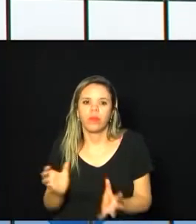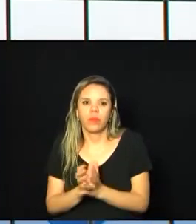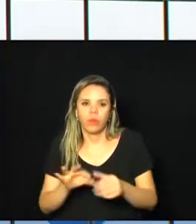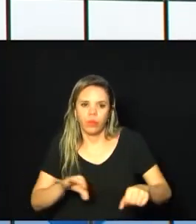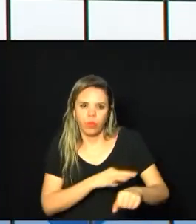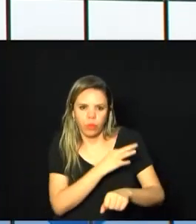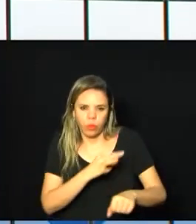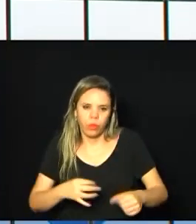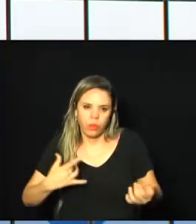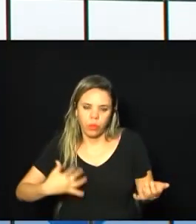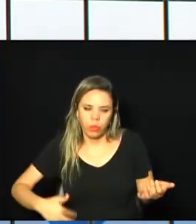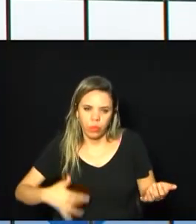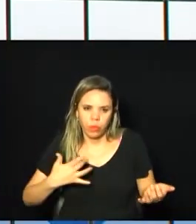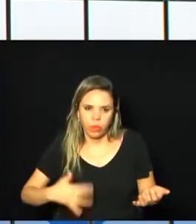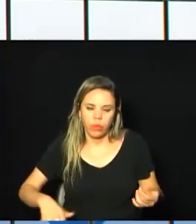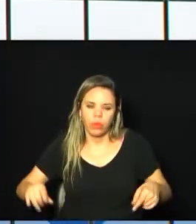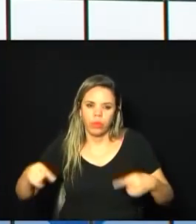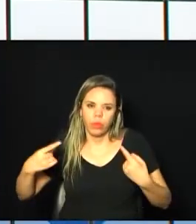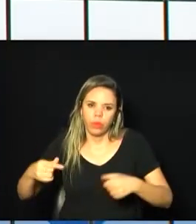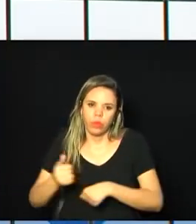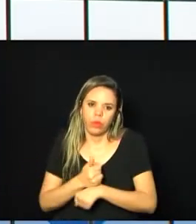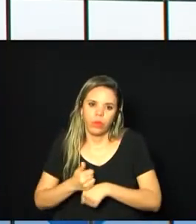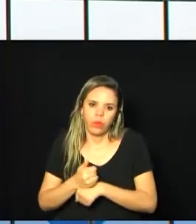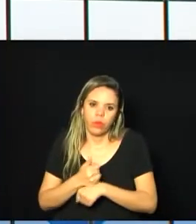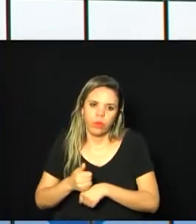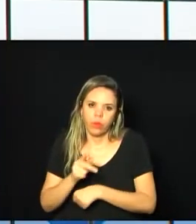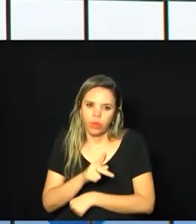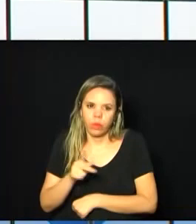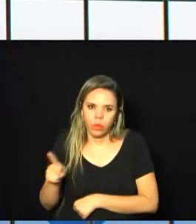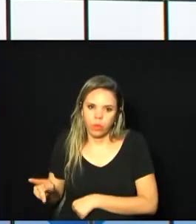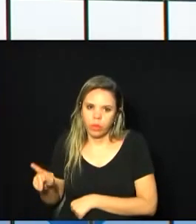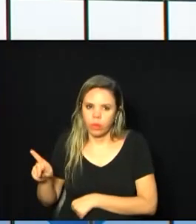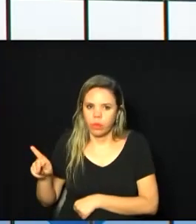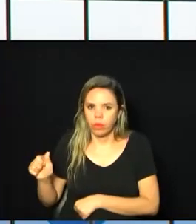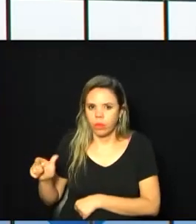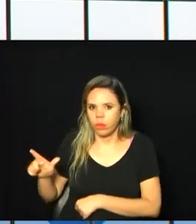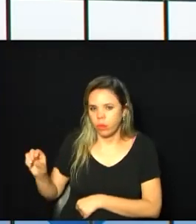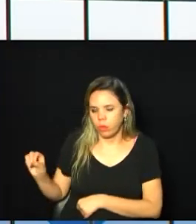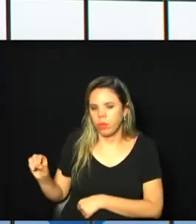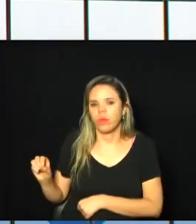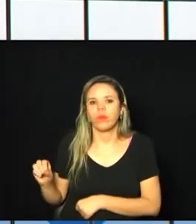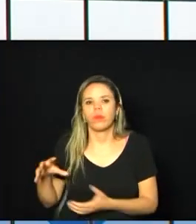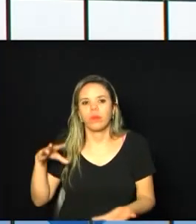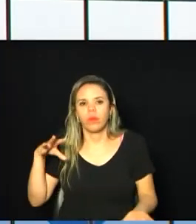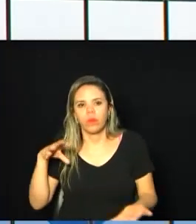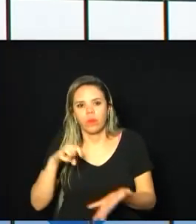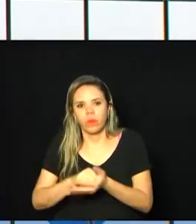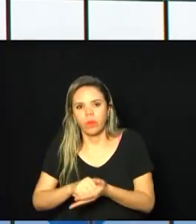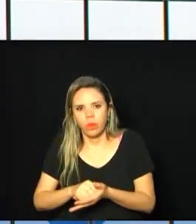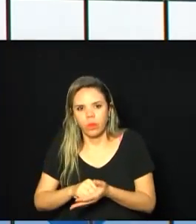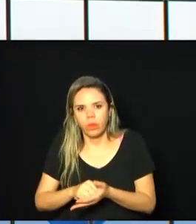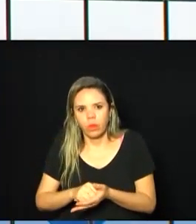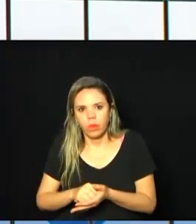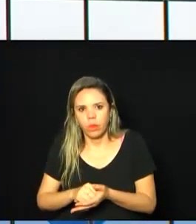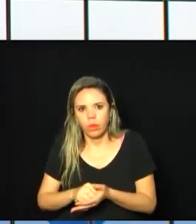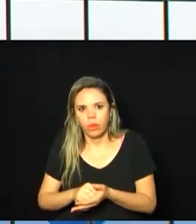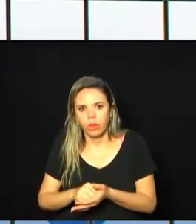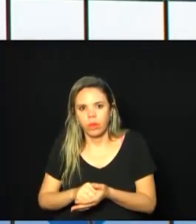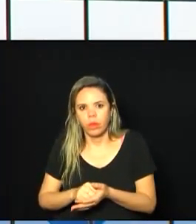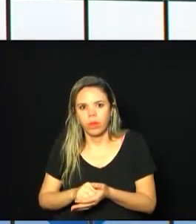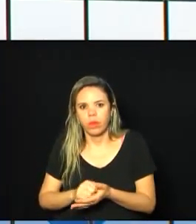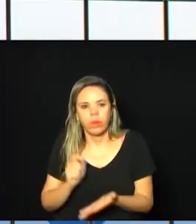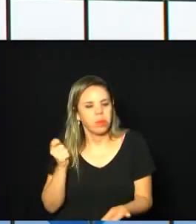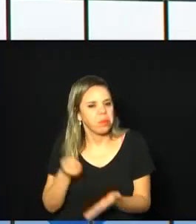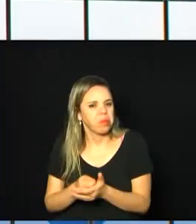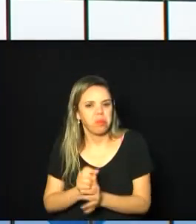de Cordas, regida pelo maestro Paulo de Paula. As inscrições são totalmente, na faixa, não